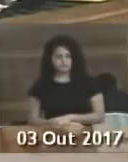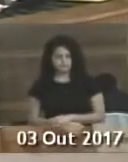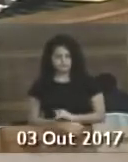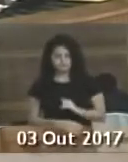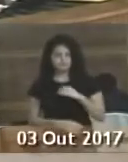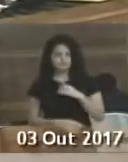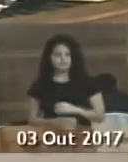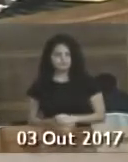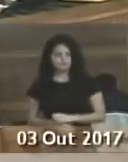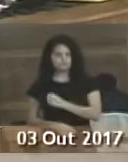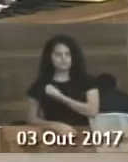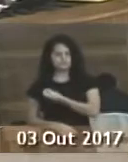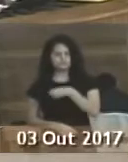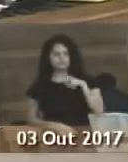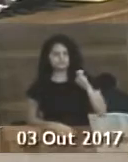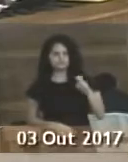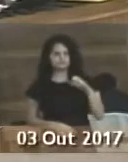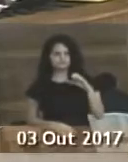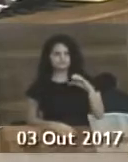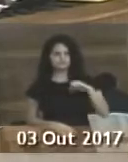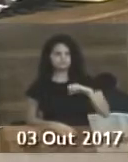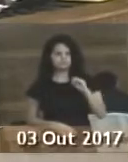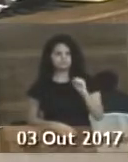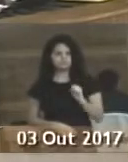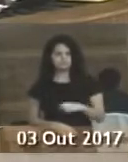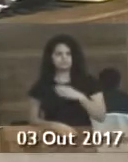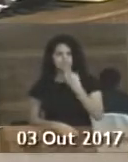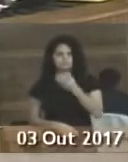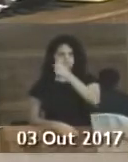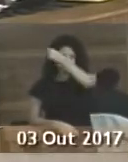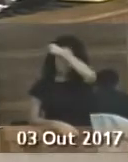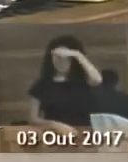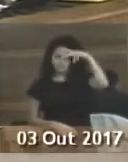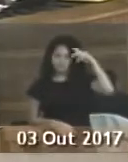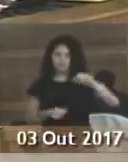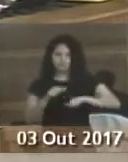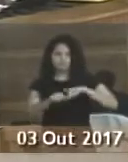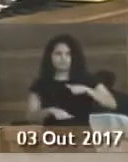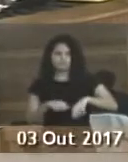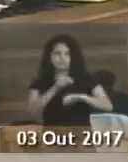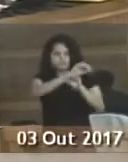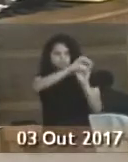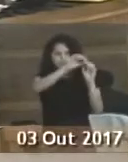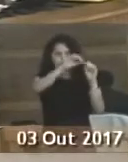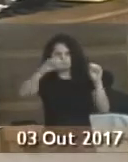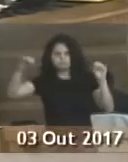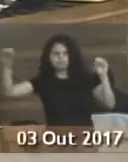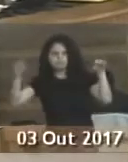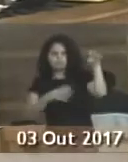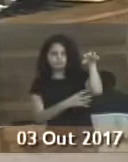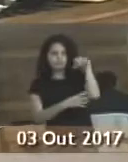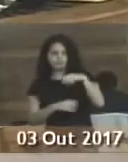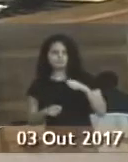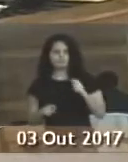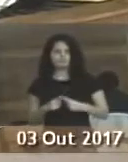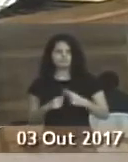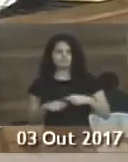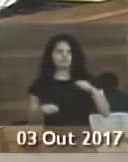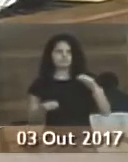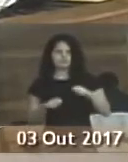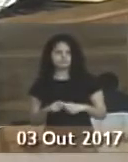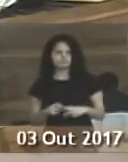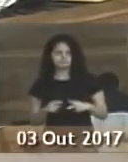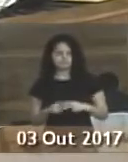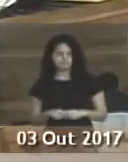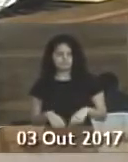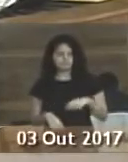Indicação número 4598/17, indicando ao prefeito a troca dos cabos de energia elétrica entre as praias de Japaris e Provetá, que estão danificados, causando a falta de